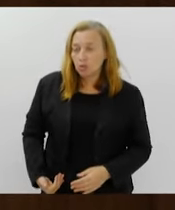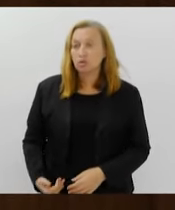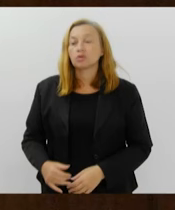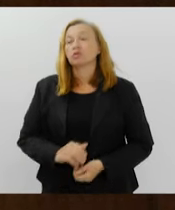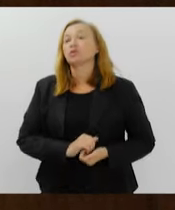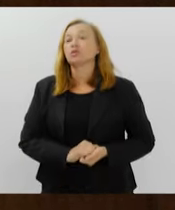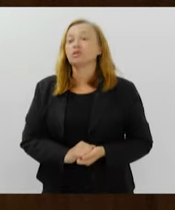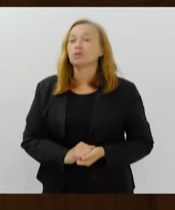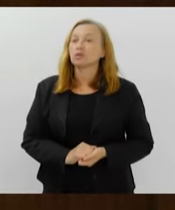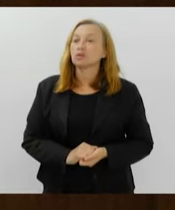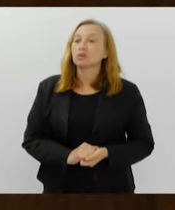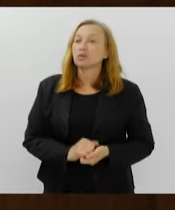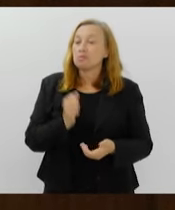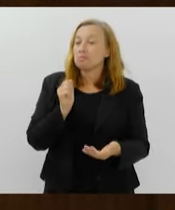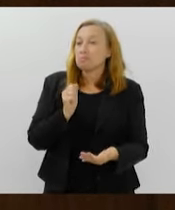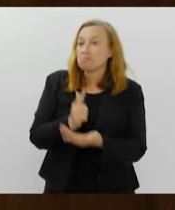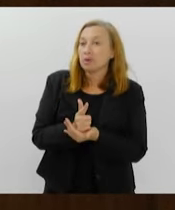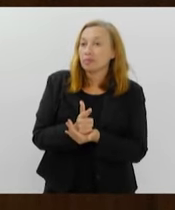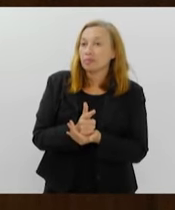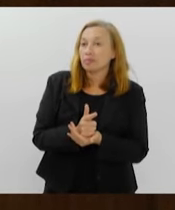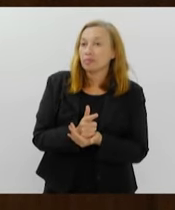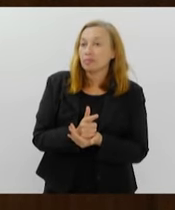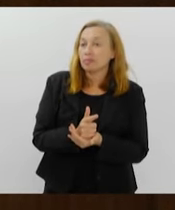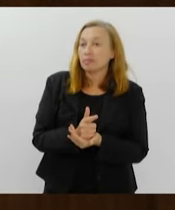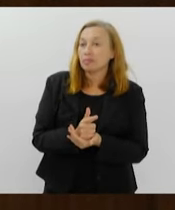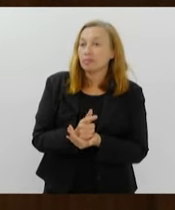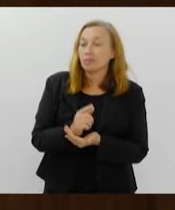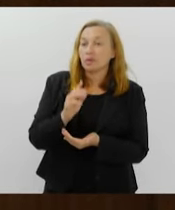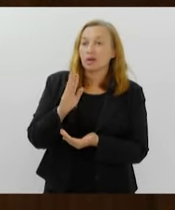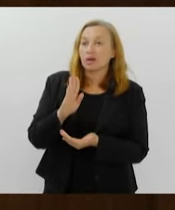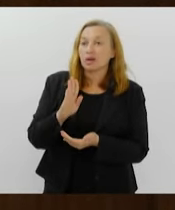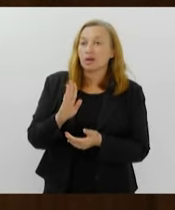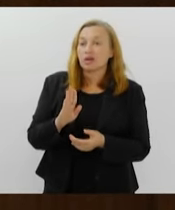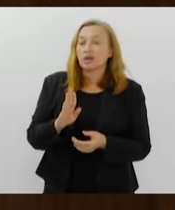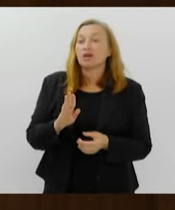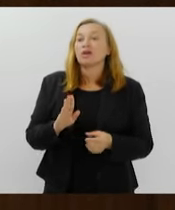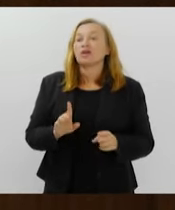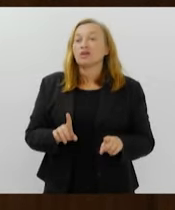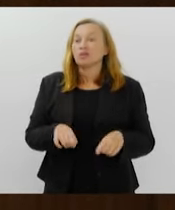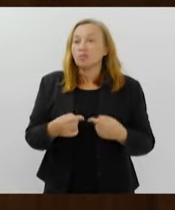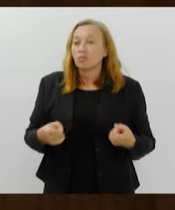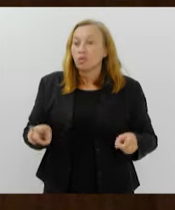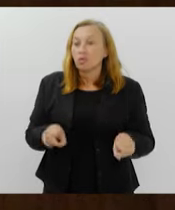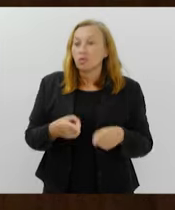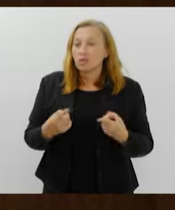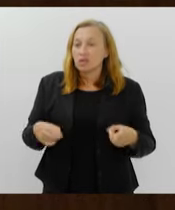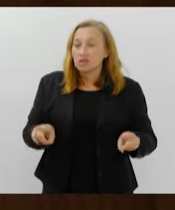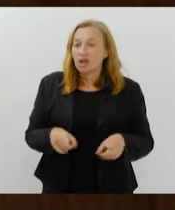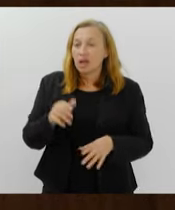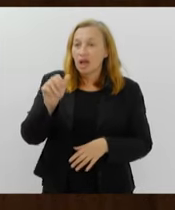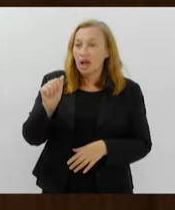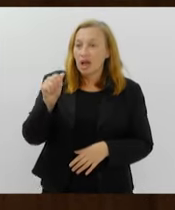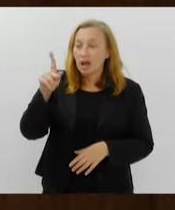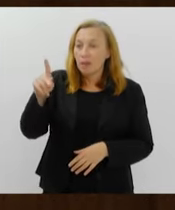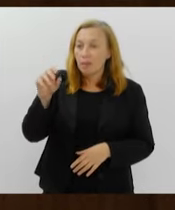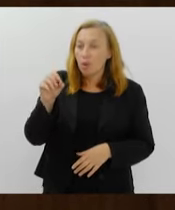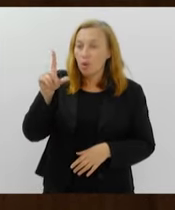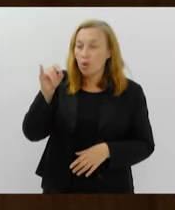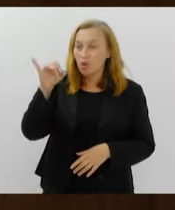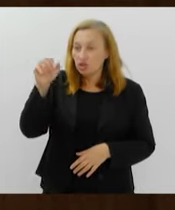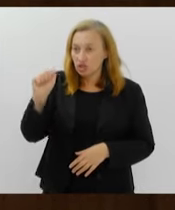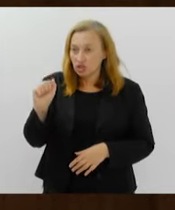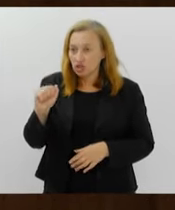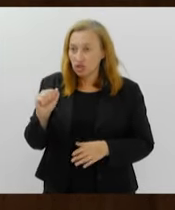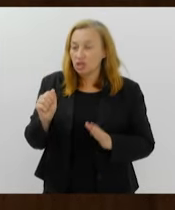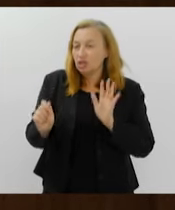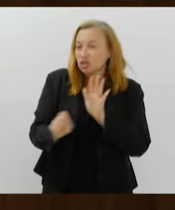Janeiro para pagar banda fazendo apologia de droga mais uma vez Dessa vez na região serrana verba